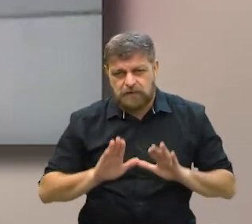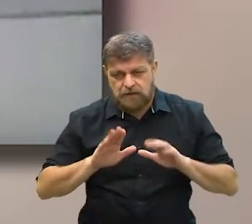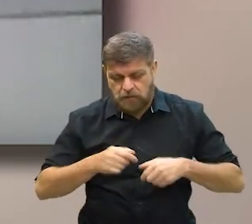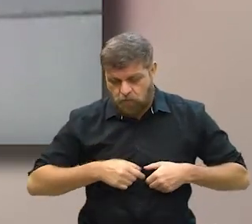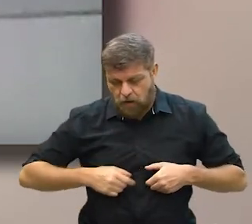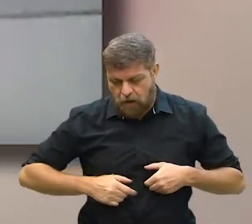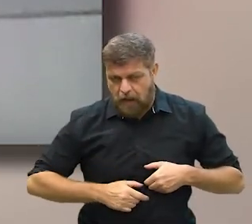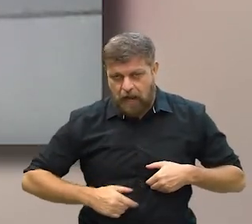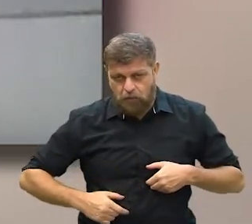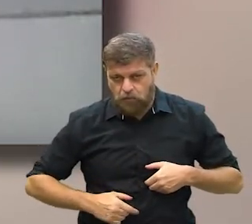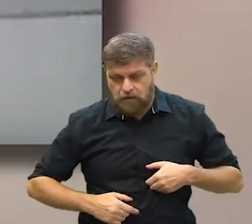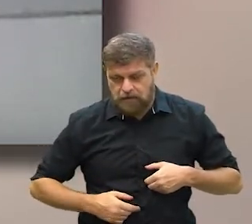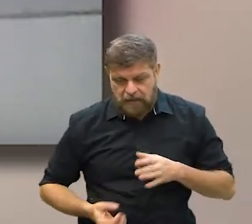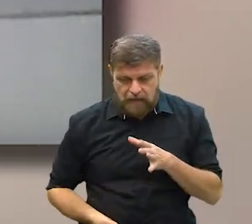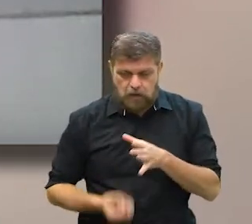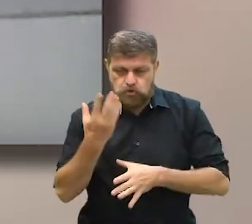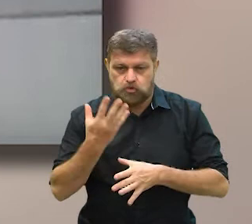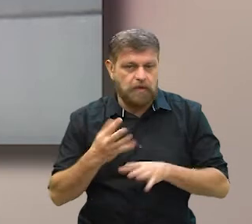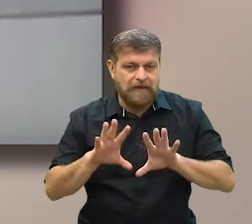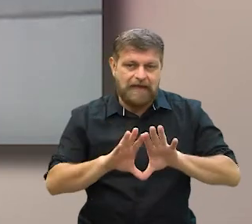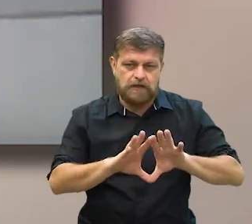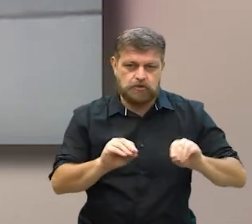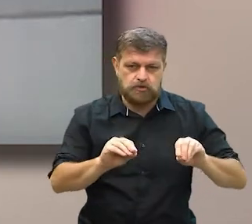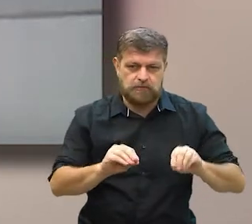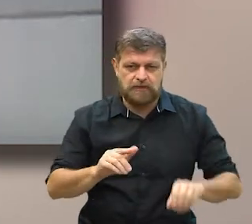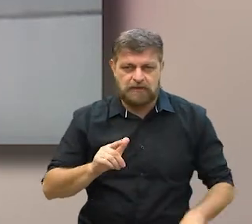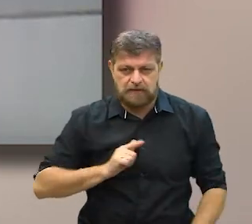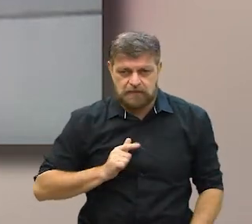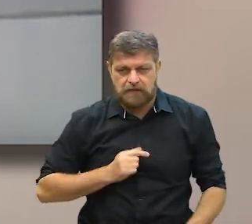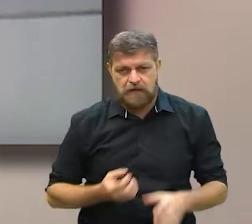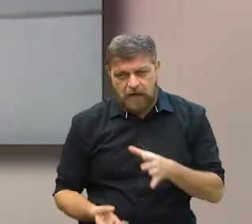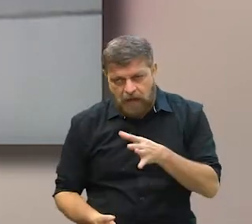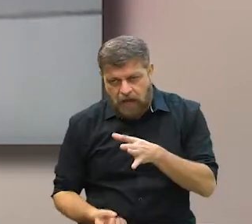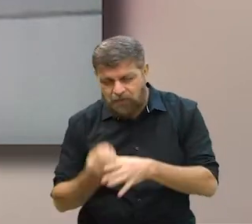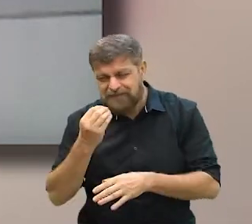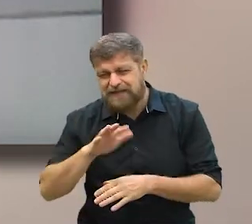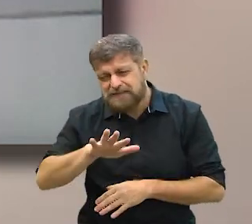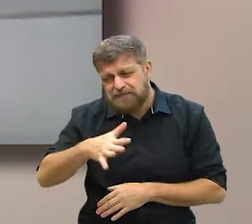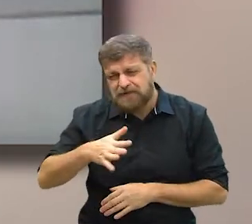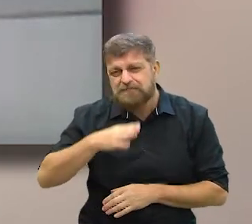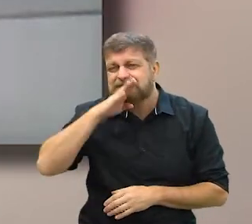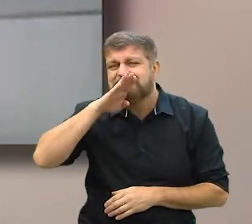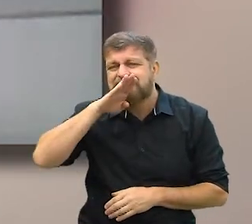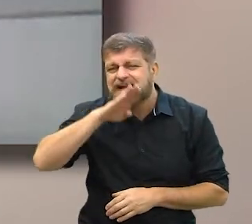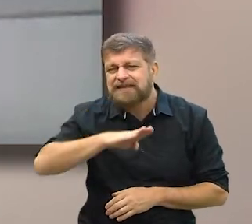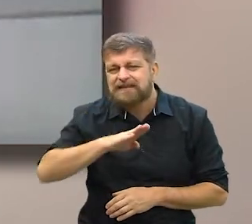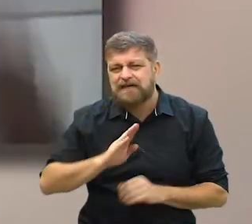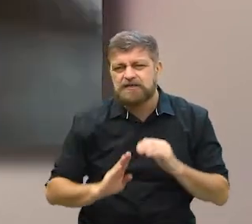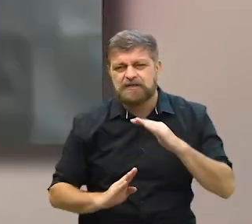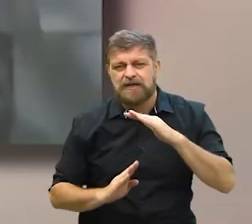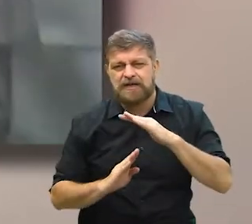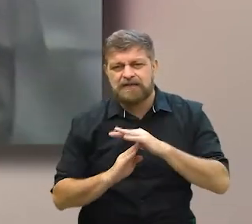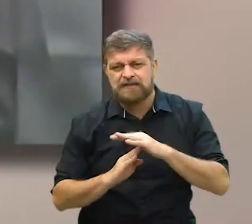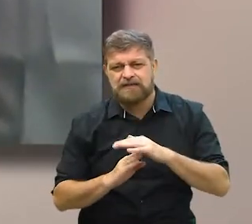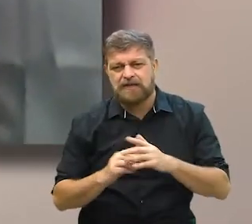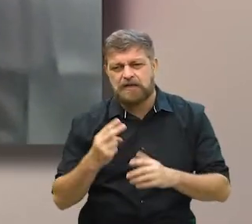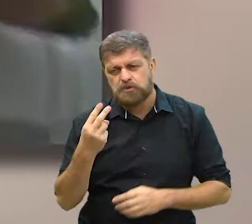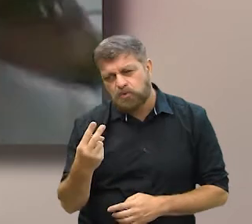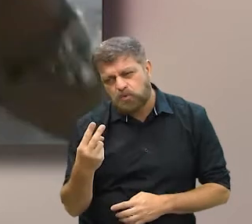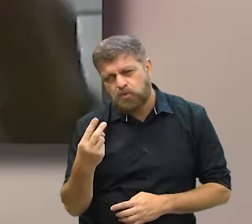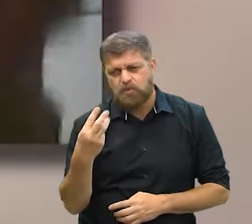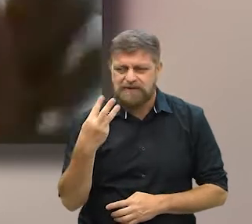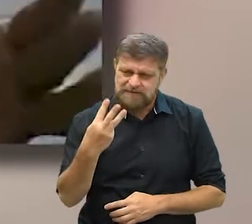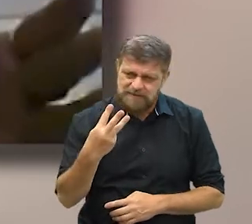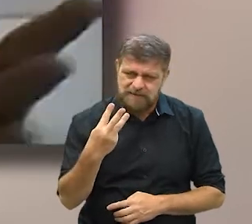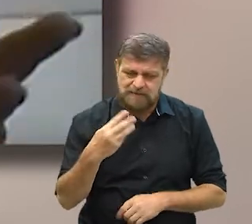passa. Então, a cólica é uma coisa que vai e vem. E aí fica nisso, geralmente, no final da tarde, até umas 2, 3